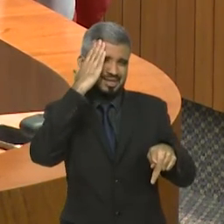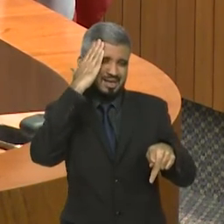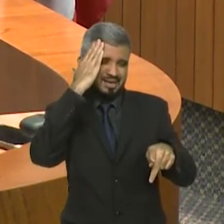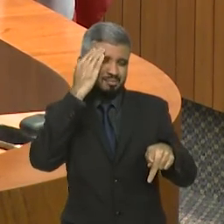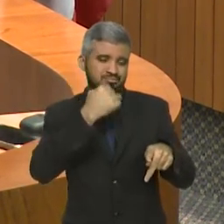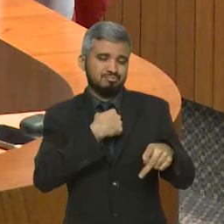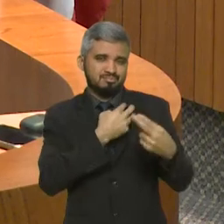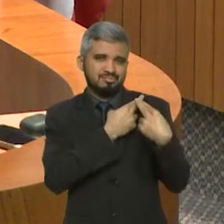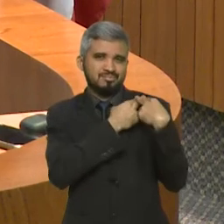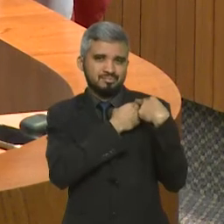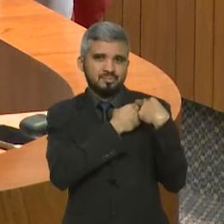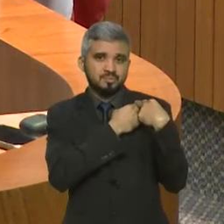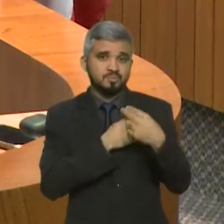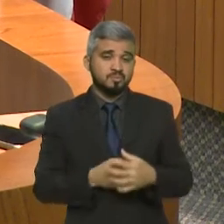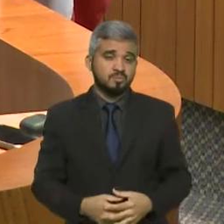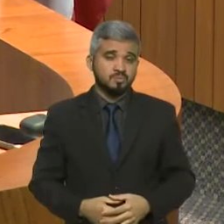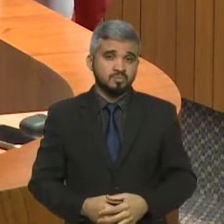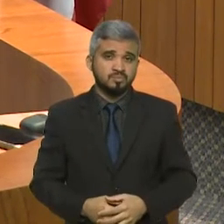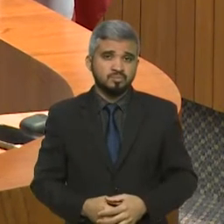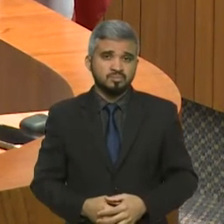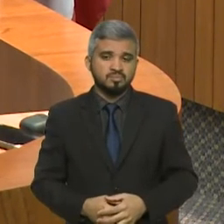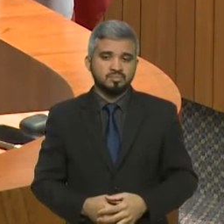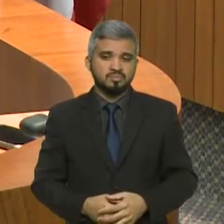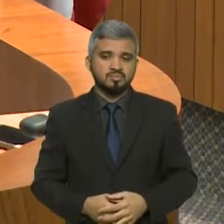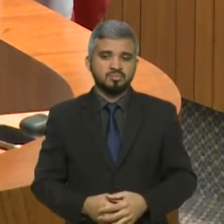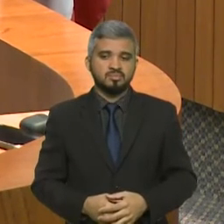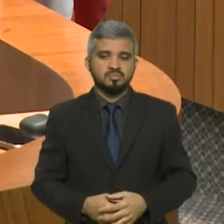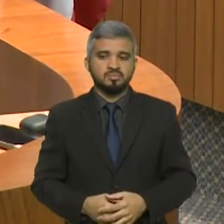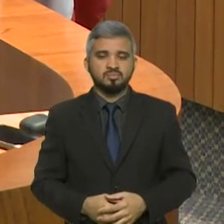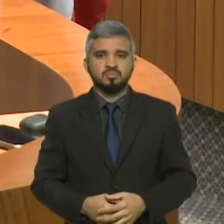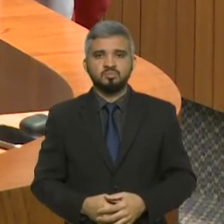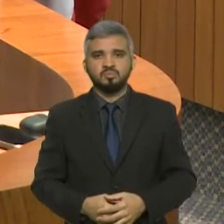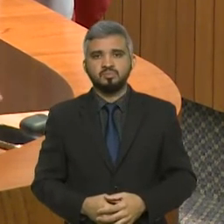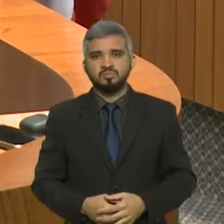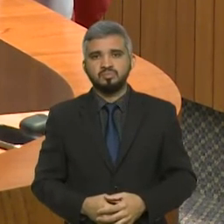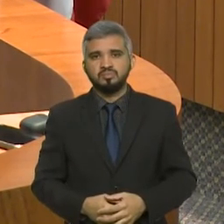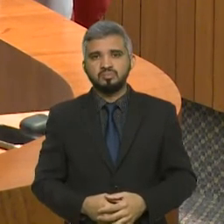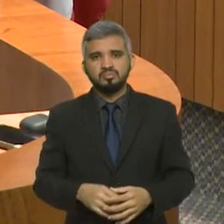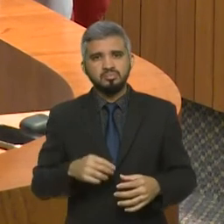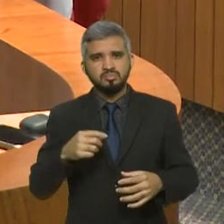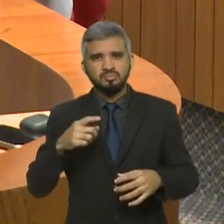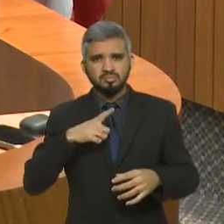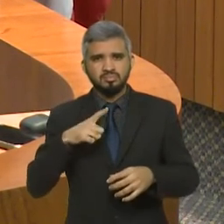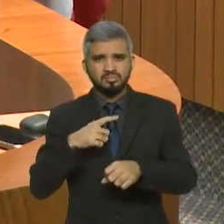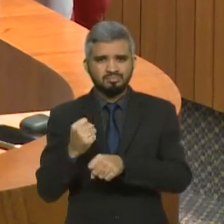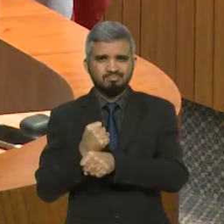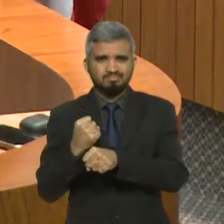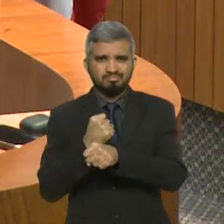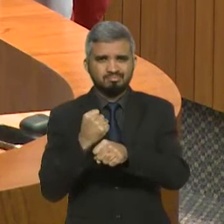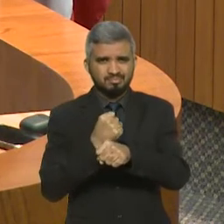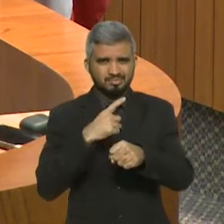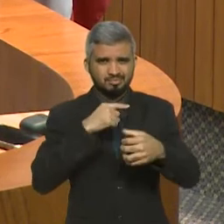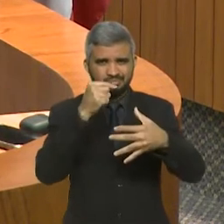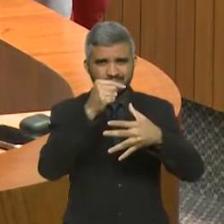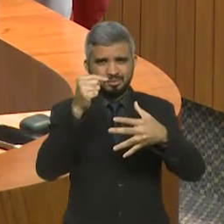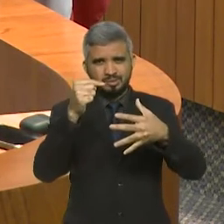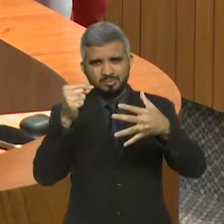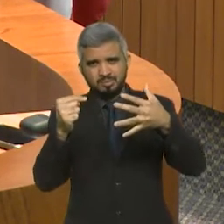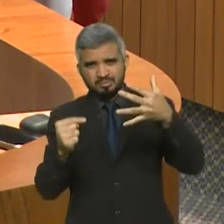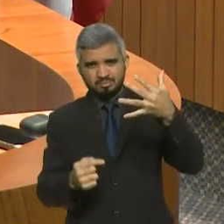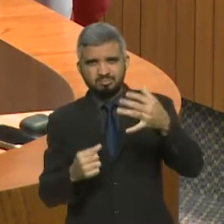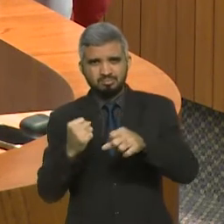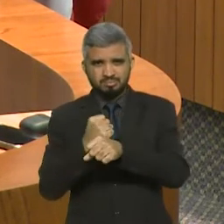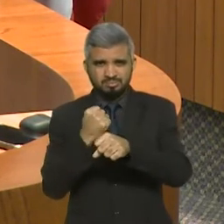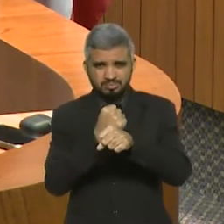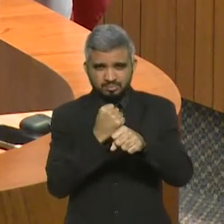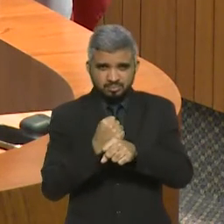através de todas essas obras que nós conseguimos para o município... A concluir, senhor presidente. De todas as obras que nós conseguimos para o município de